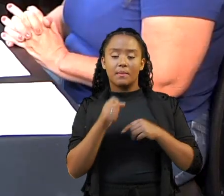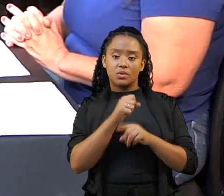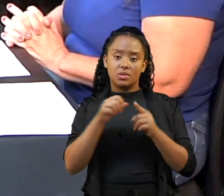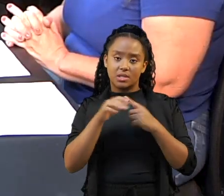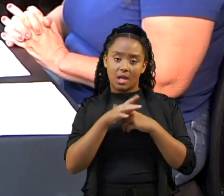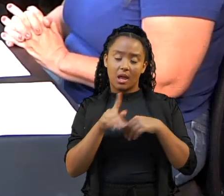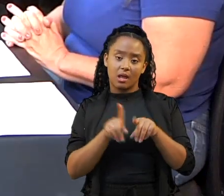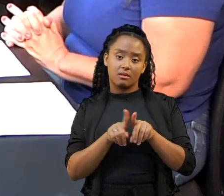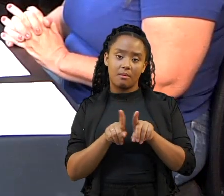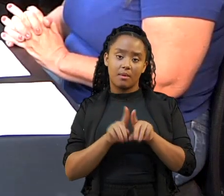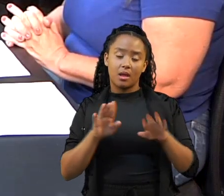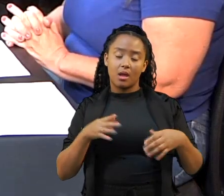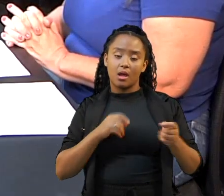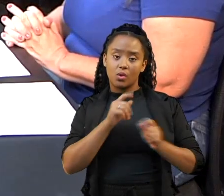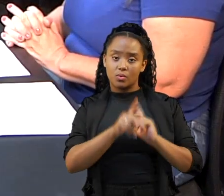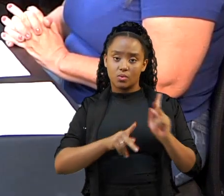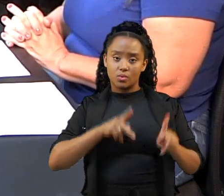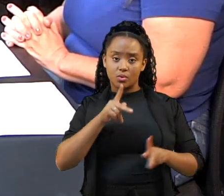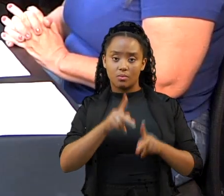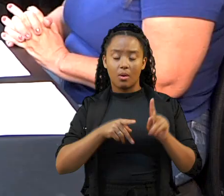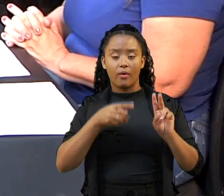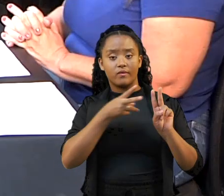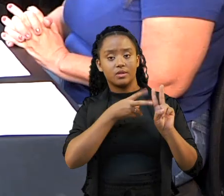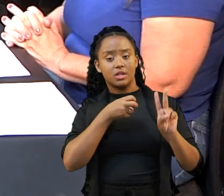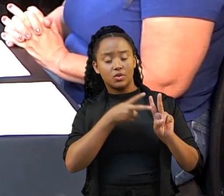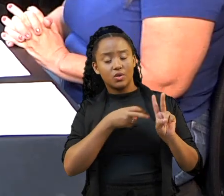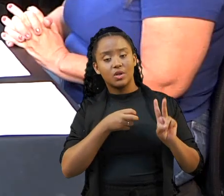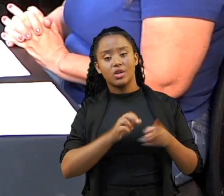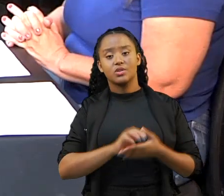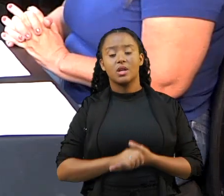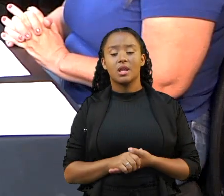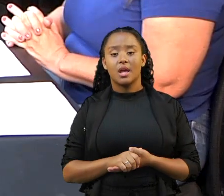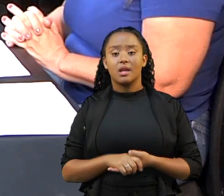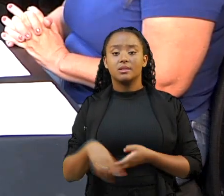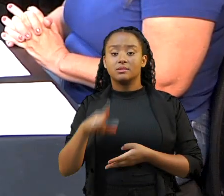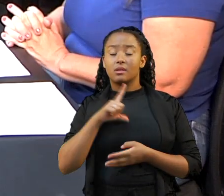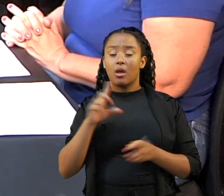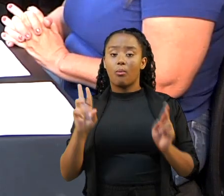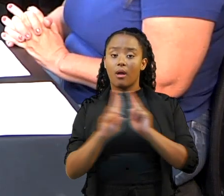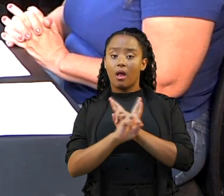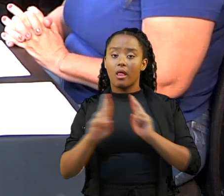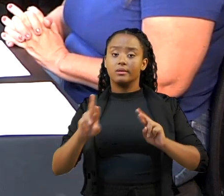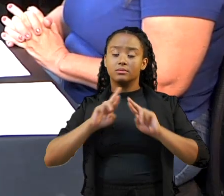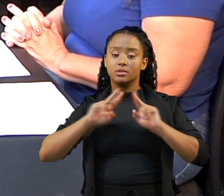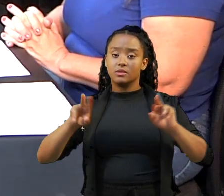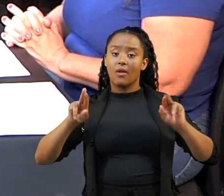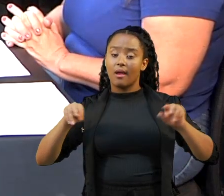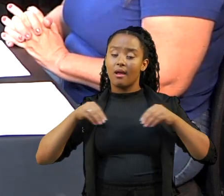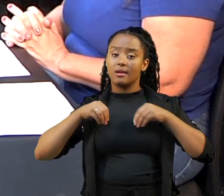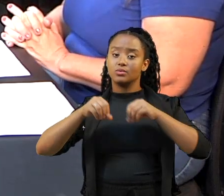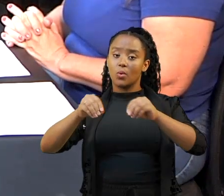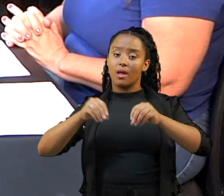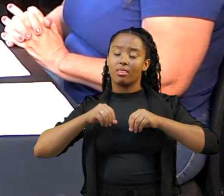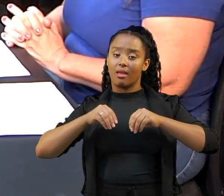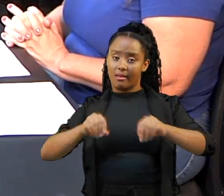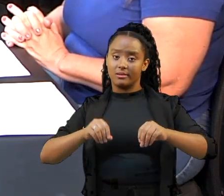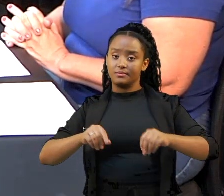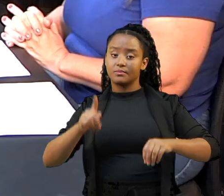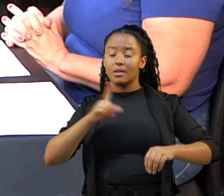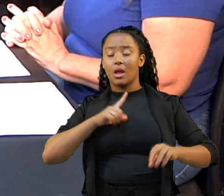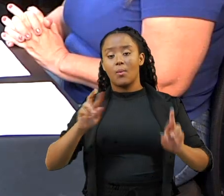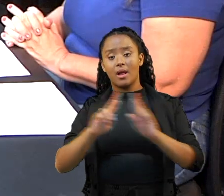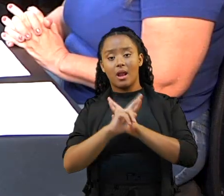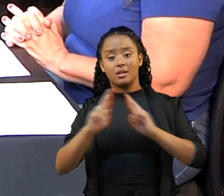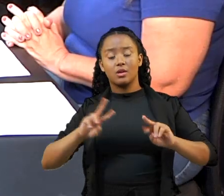problemas sociais mesmo, assim. E os povos indígenas, eles têm uma relação diferente com a terra, têm